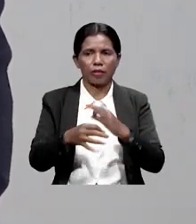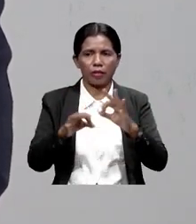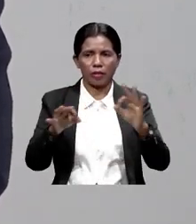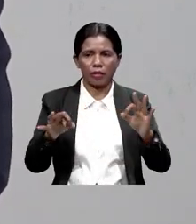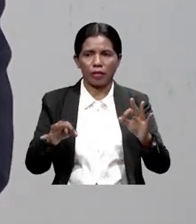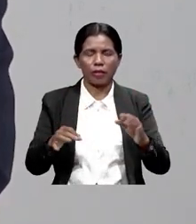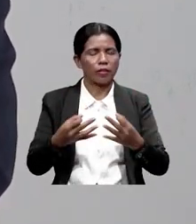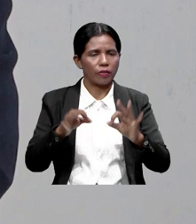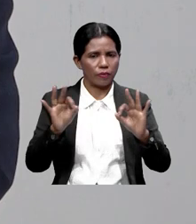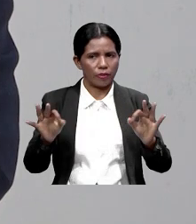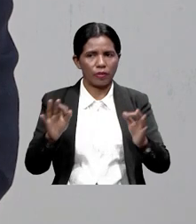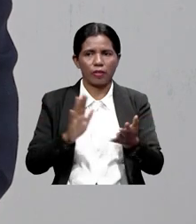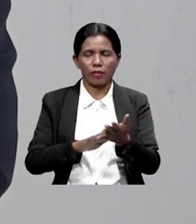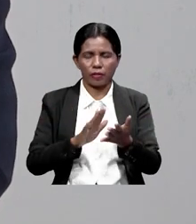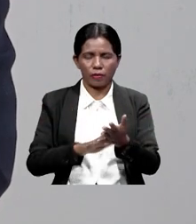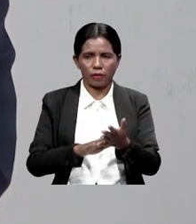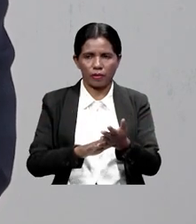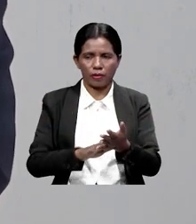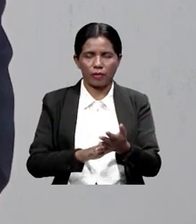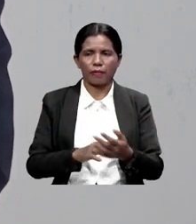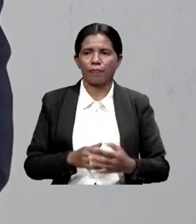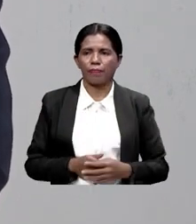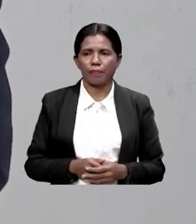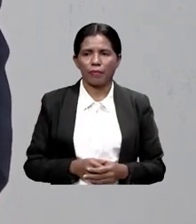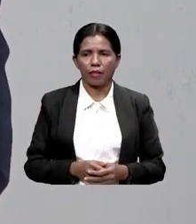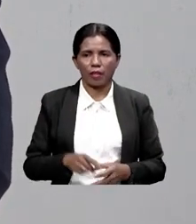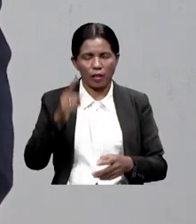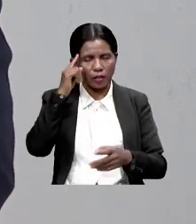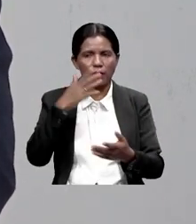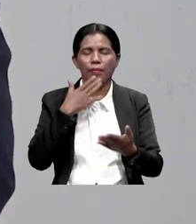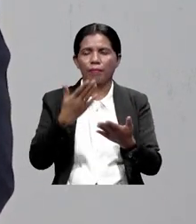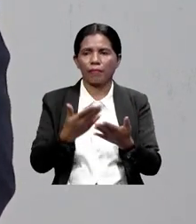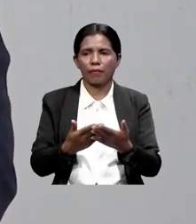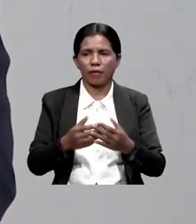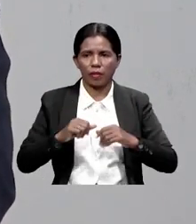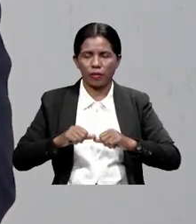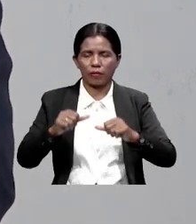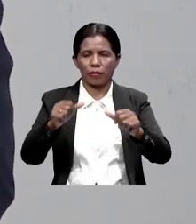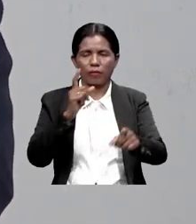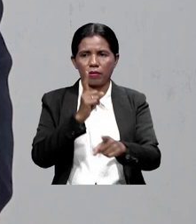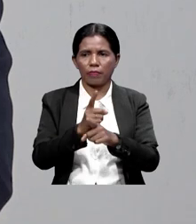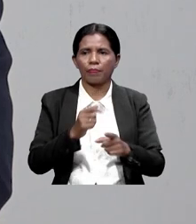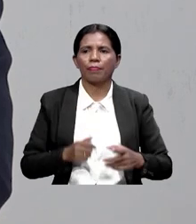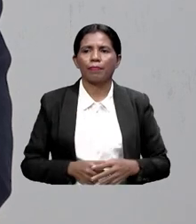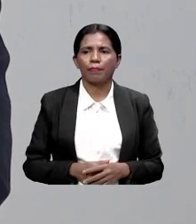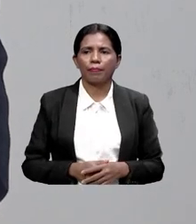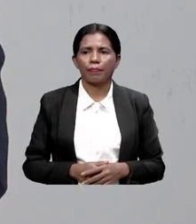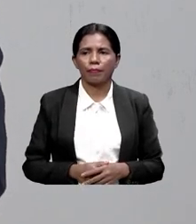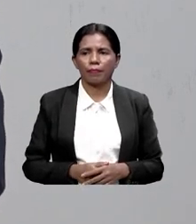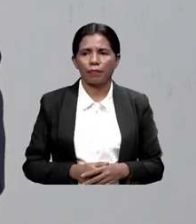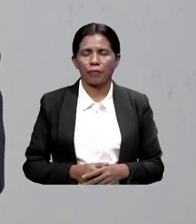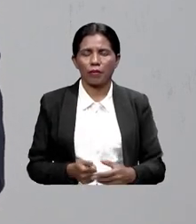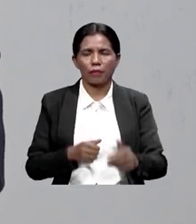na matrícula na oportunidade de também na conta a nós também bem lá nós no governo